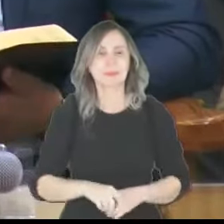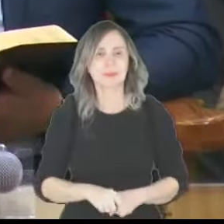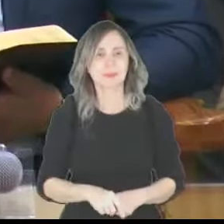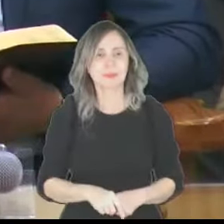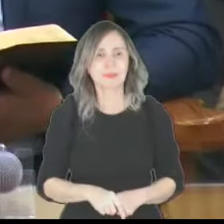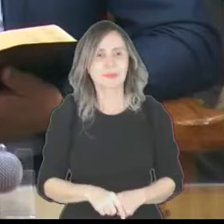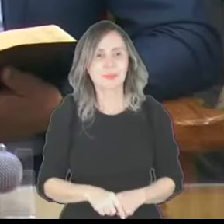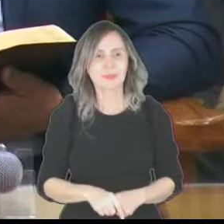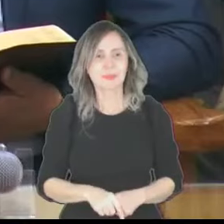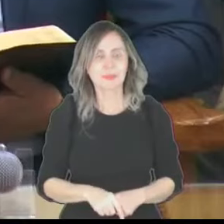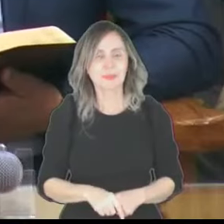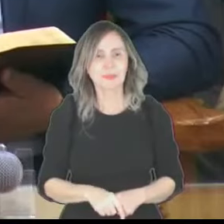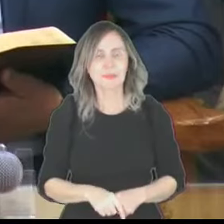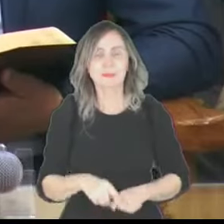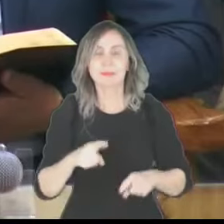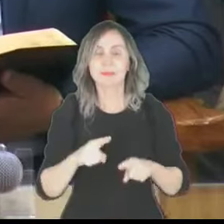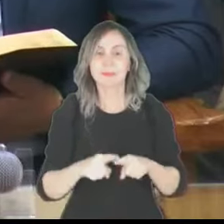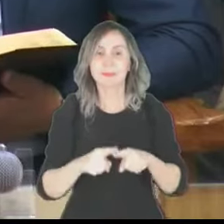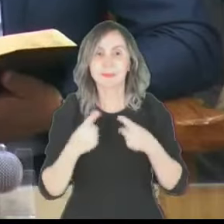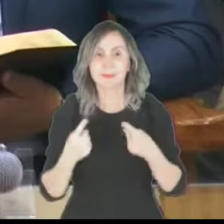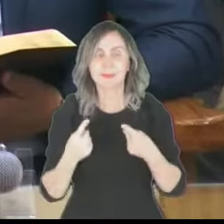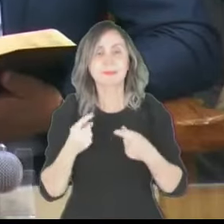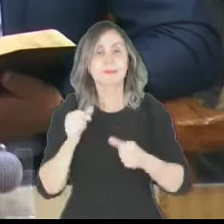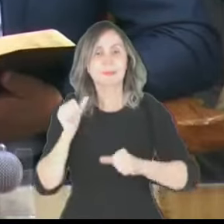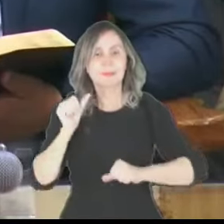Mas transformai-vos